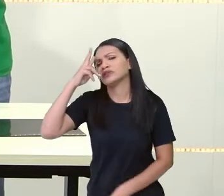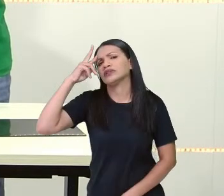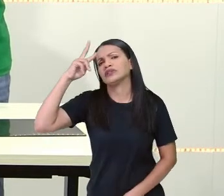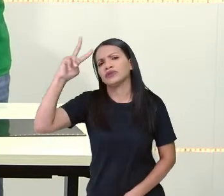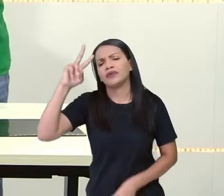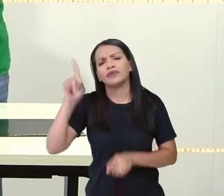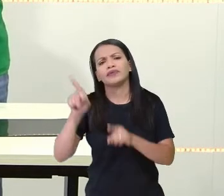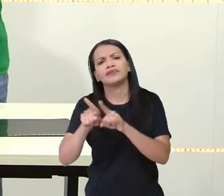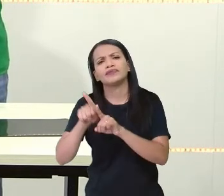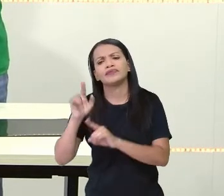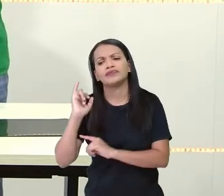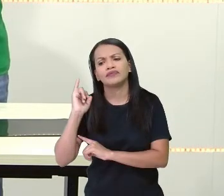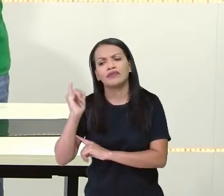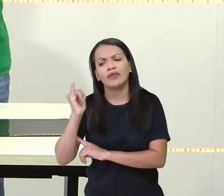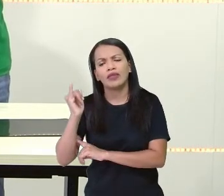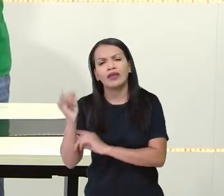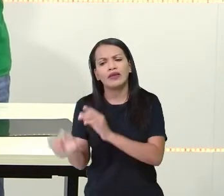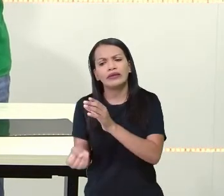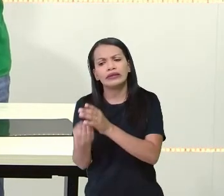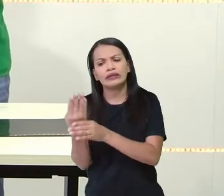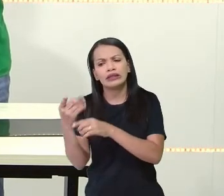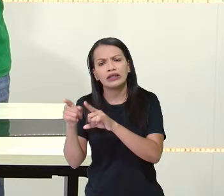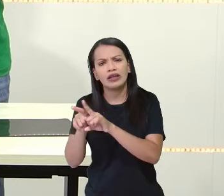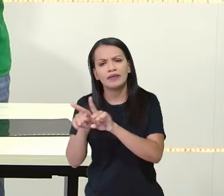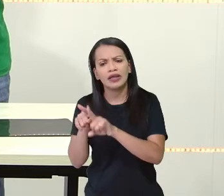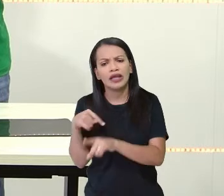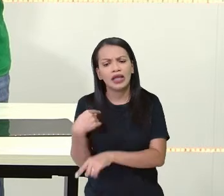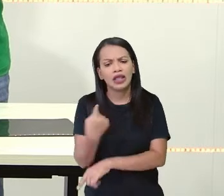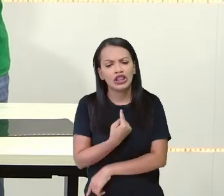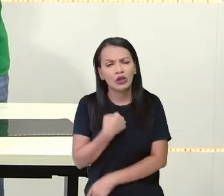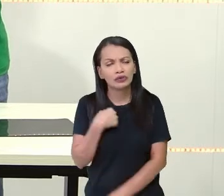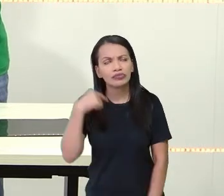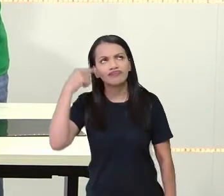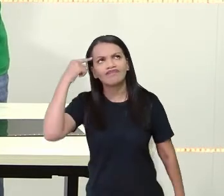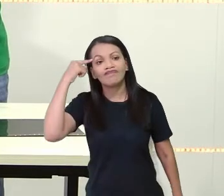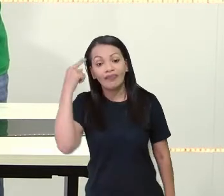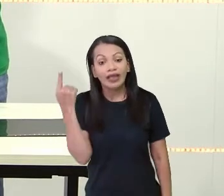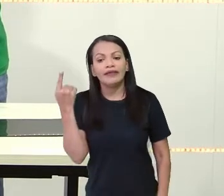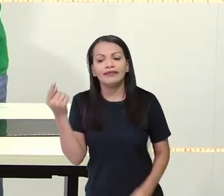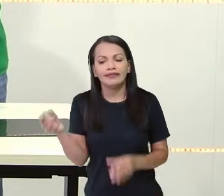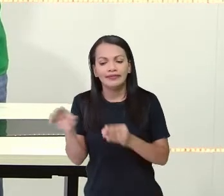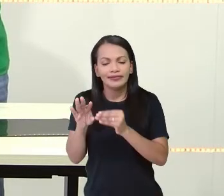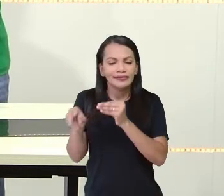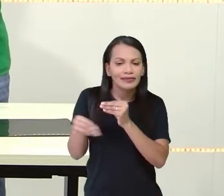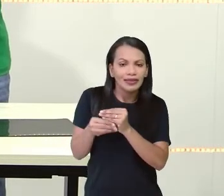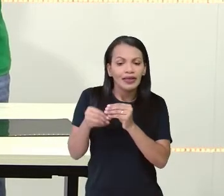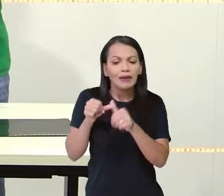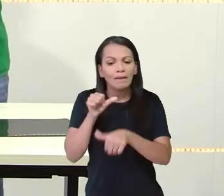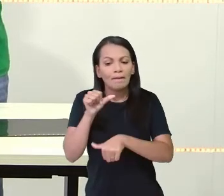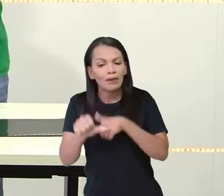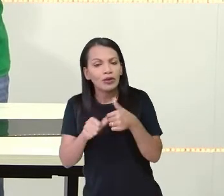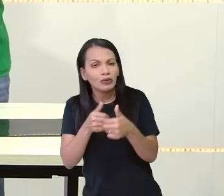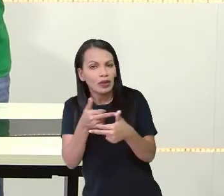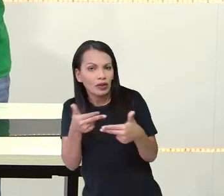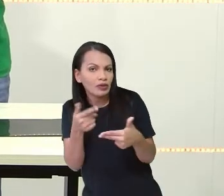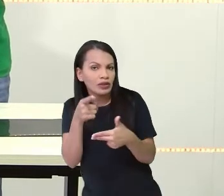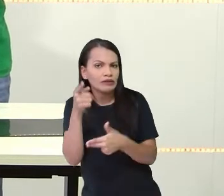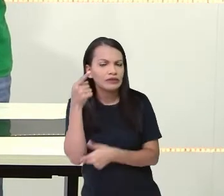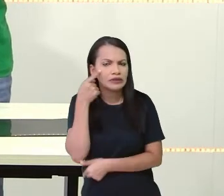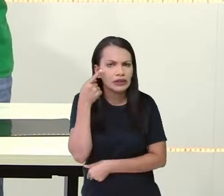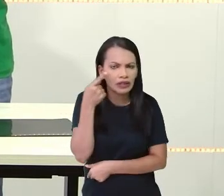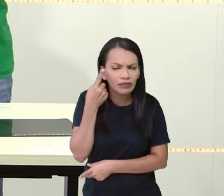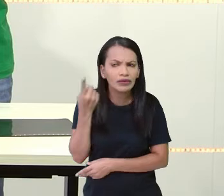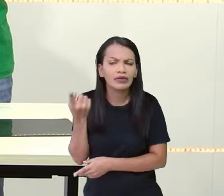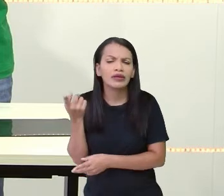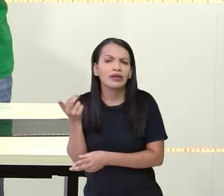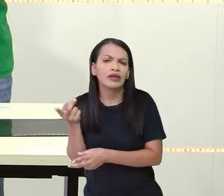conhece os contos, a gente cria também a nossa versão, tá? Aumentando um pouquinho, mudando alguma coisa, aí você vai encontrar